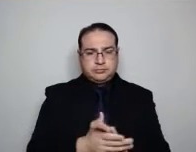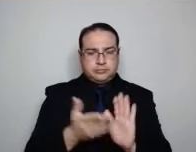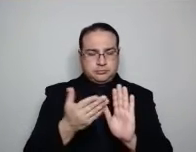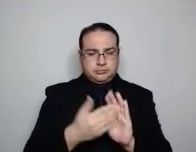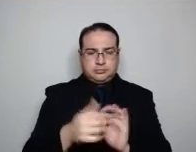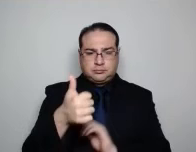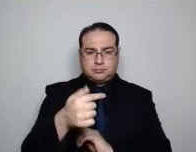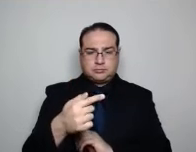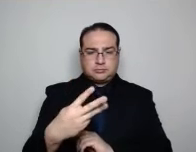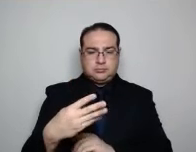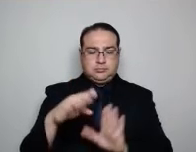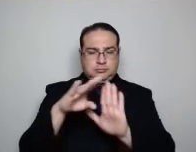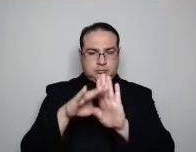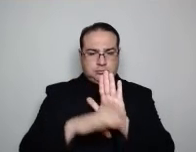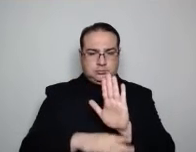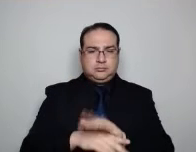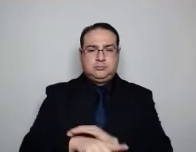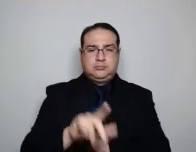da pauta. Agravo de instrumento